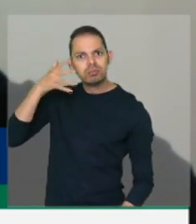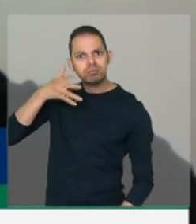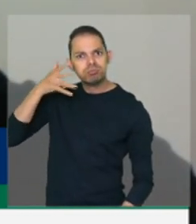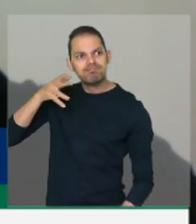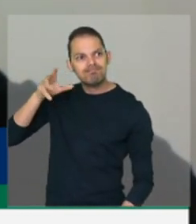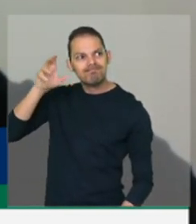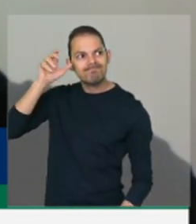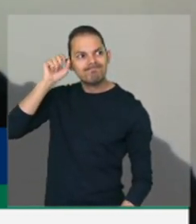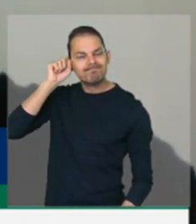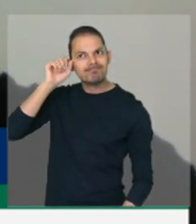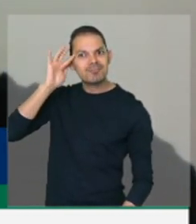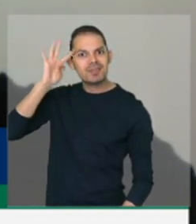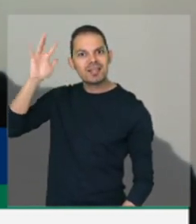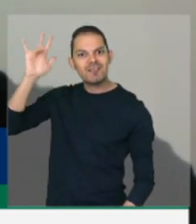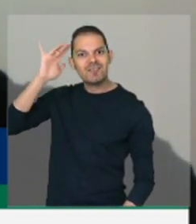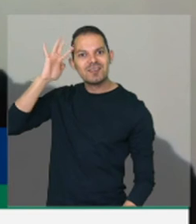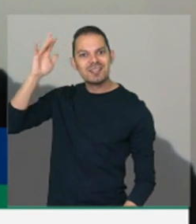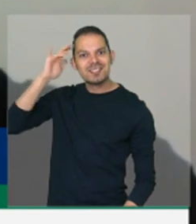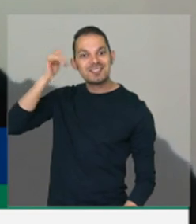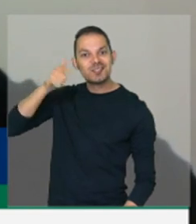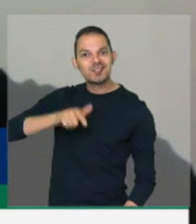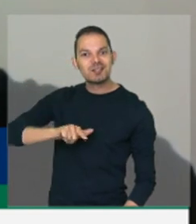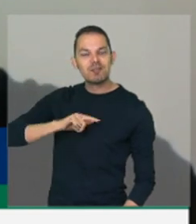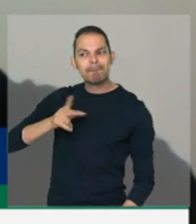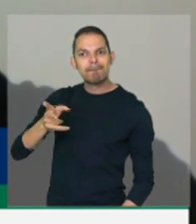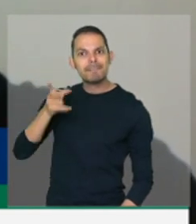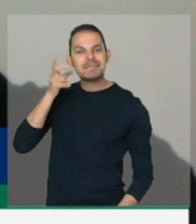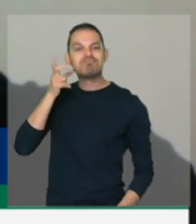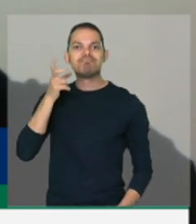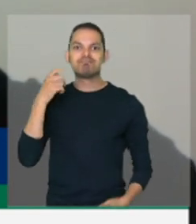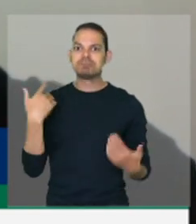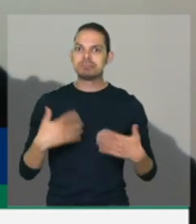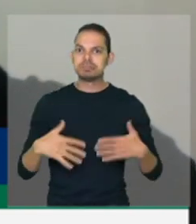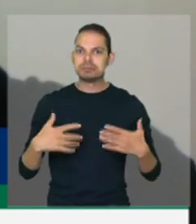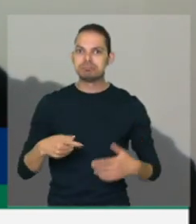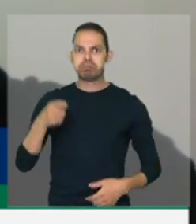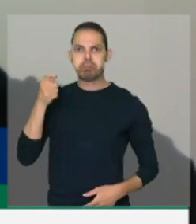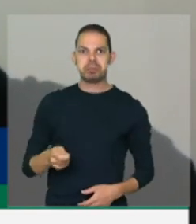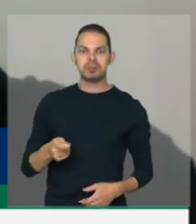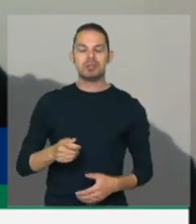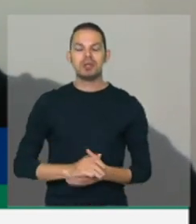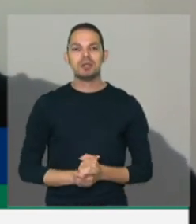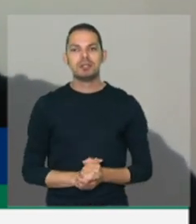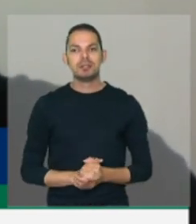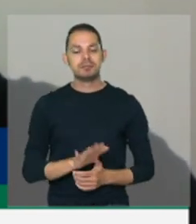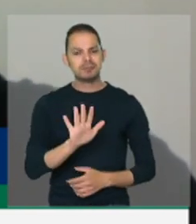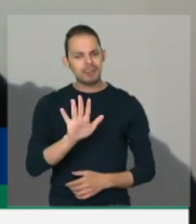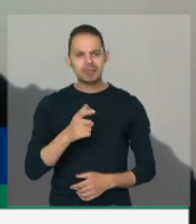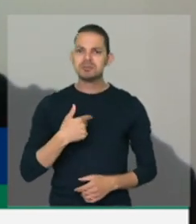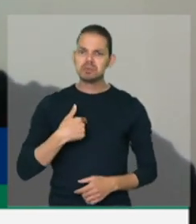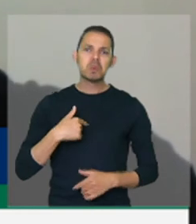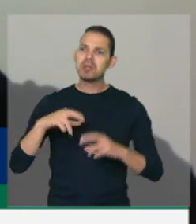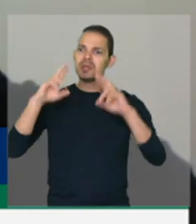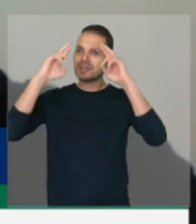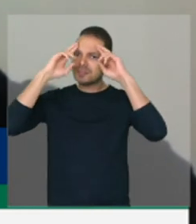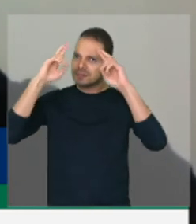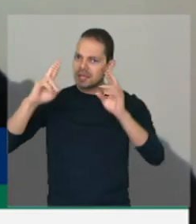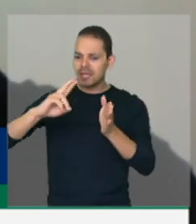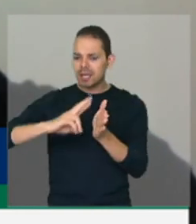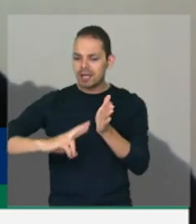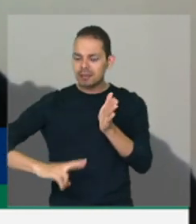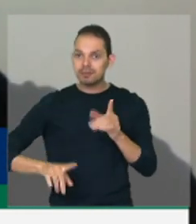uma posição de reflexão novamente, e vejo que realmente foram muito duras. Mas eu respeito a relatoria,